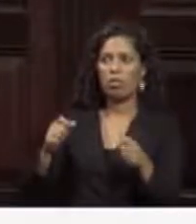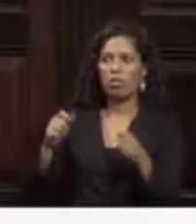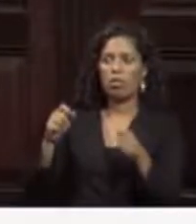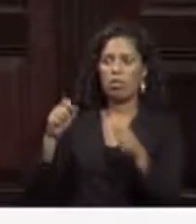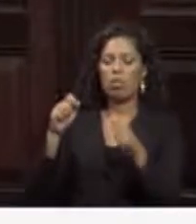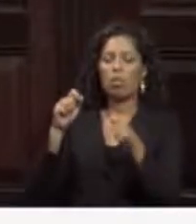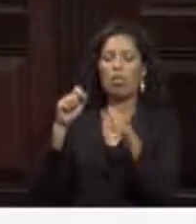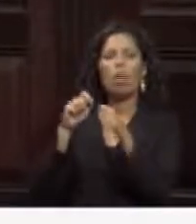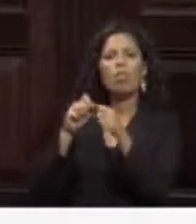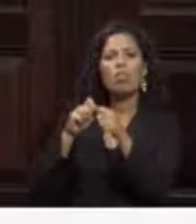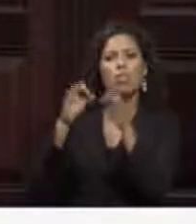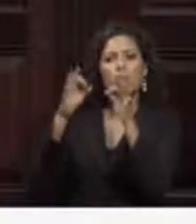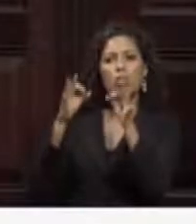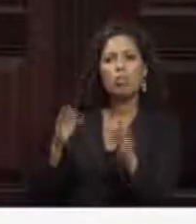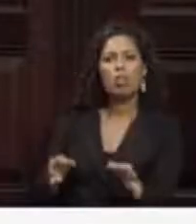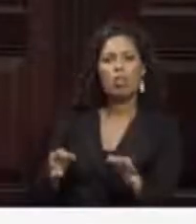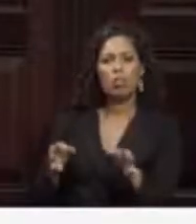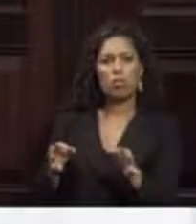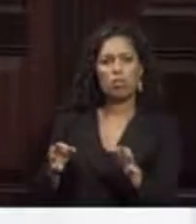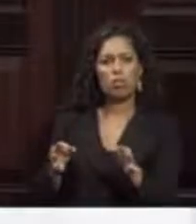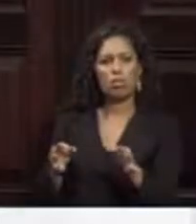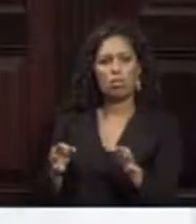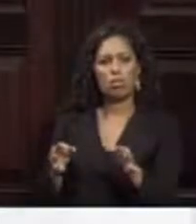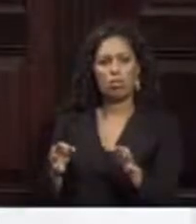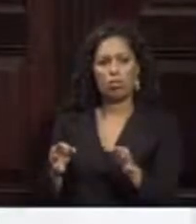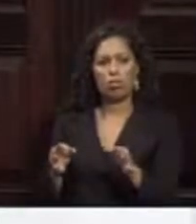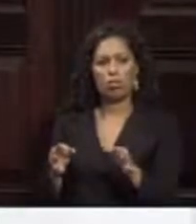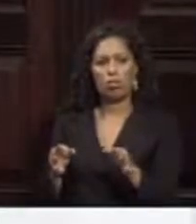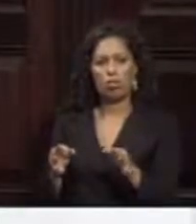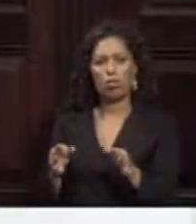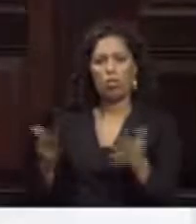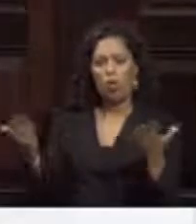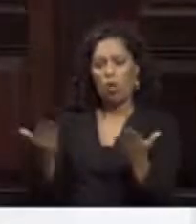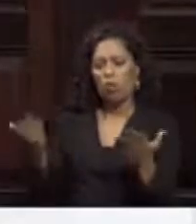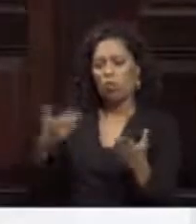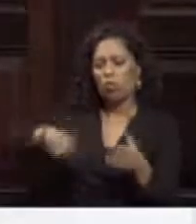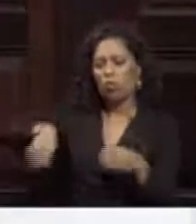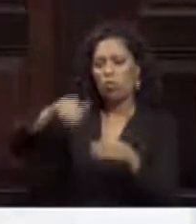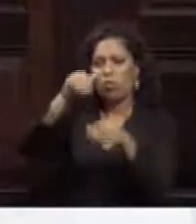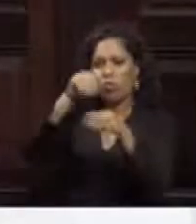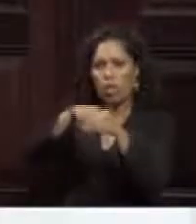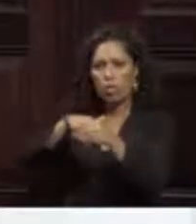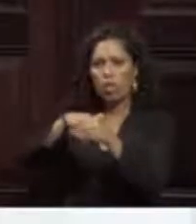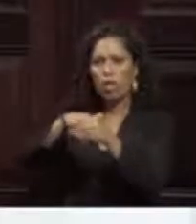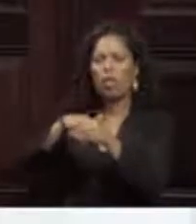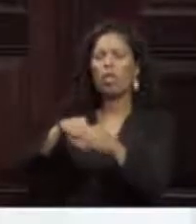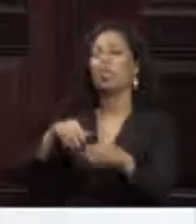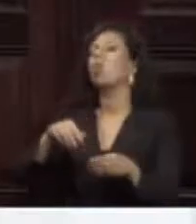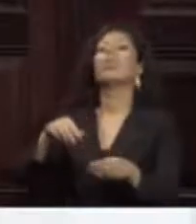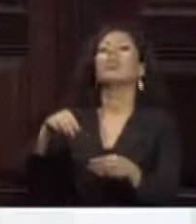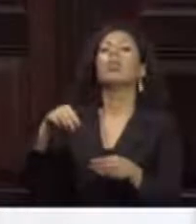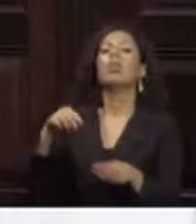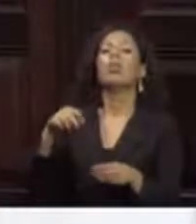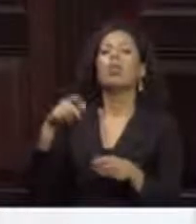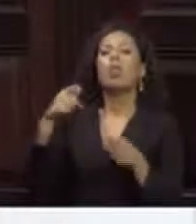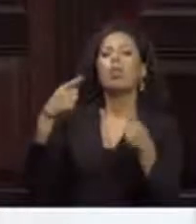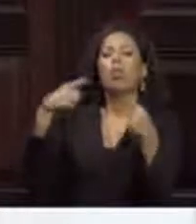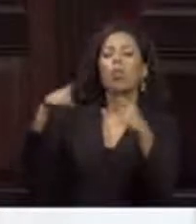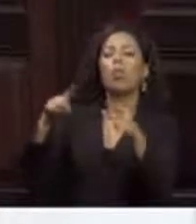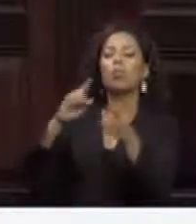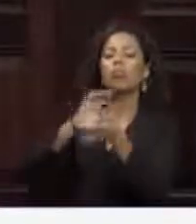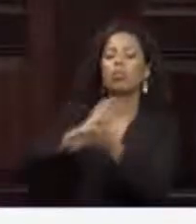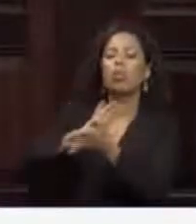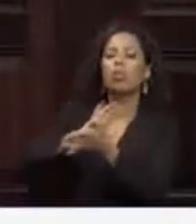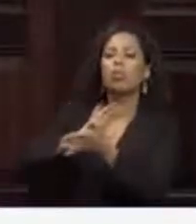e pelos direitos de cidadania LGBT, que é o que a gente está votando hoje aqui. Viva Marielle, contra a violência e contra